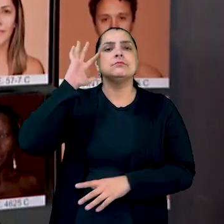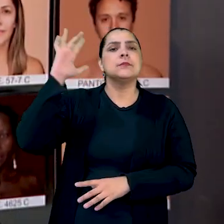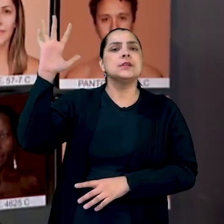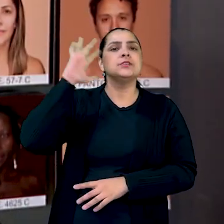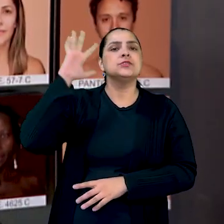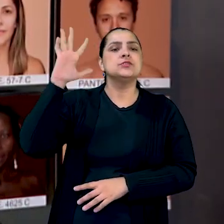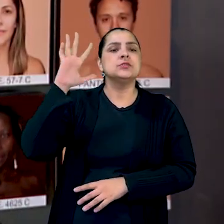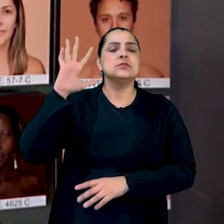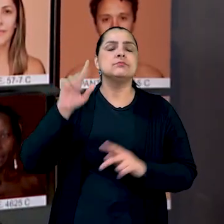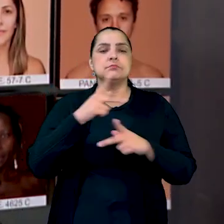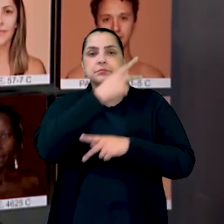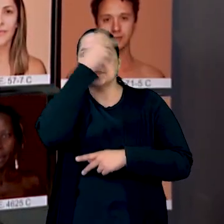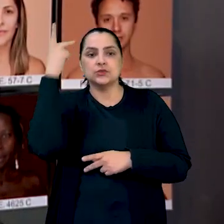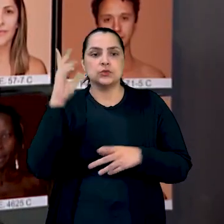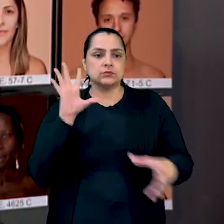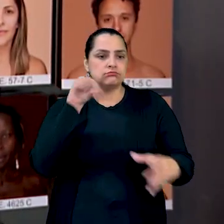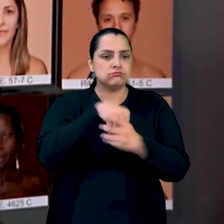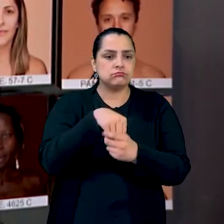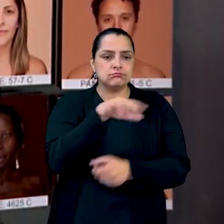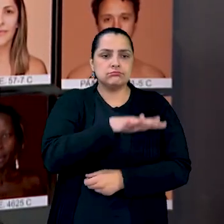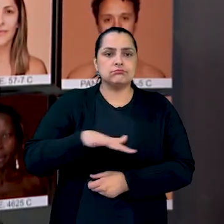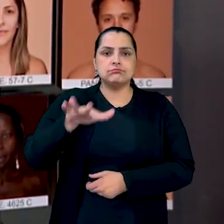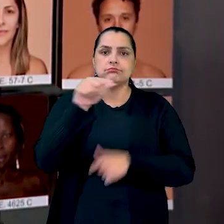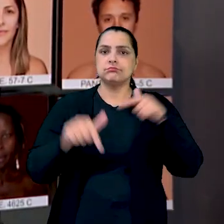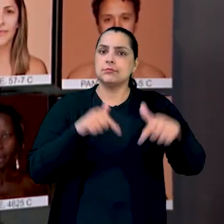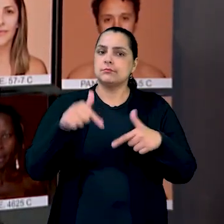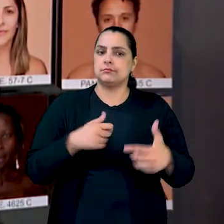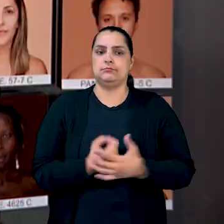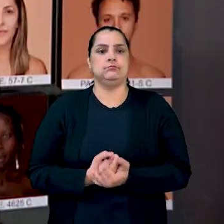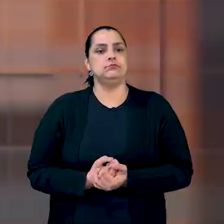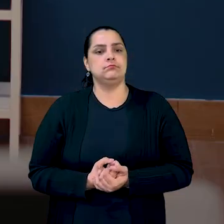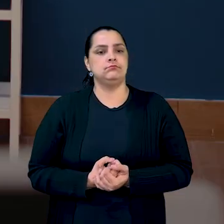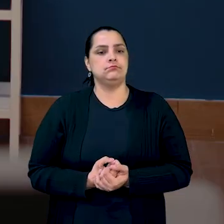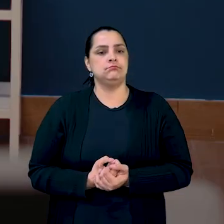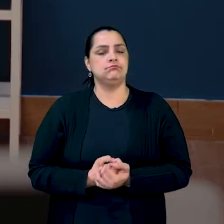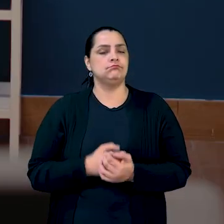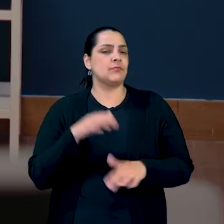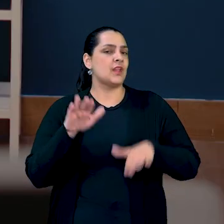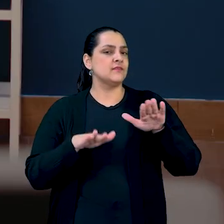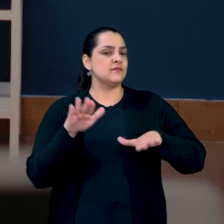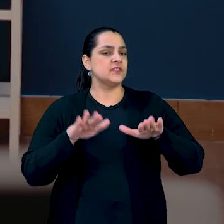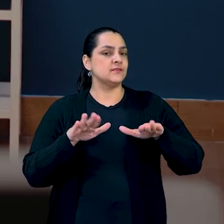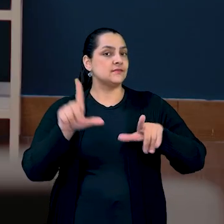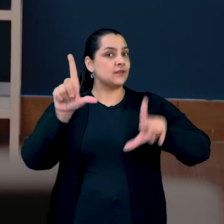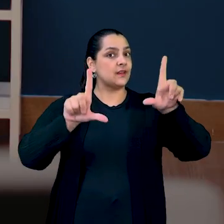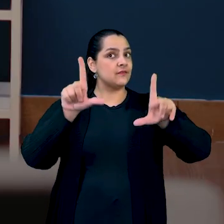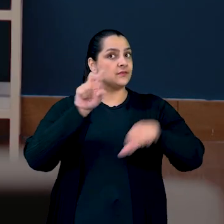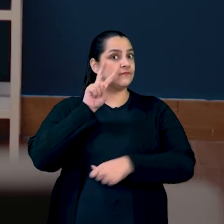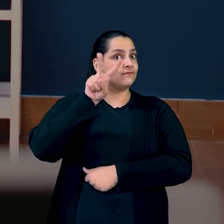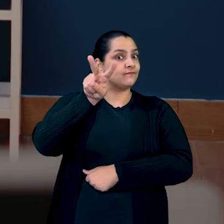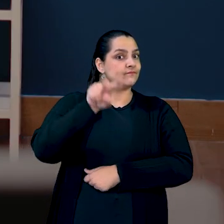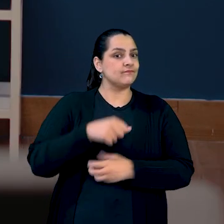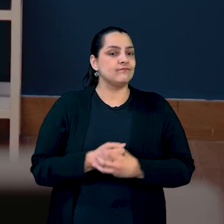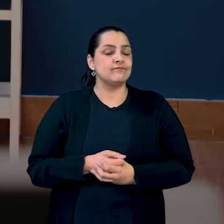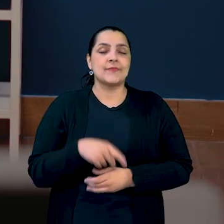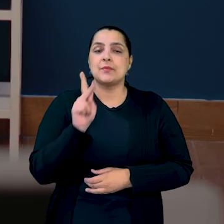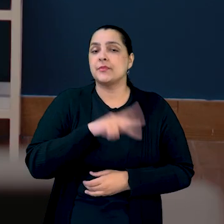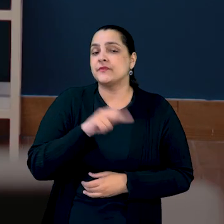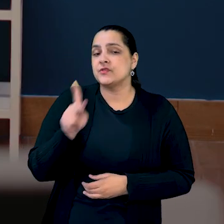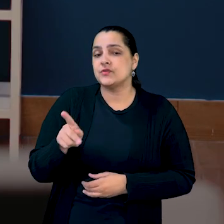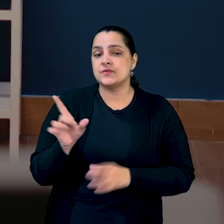como todas essas pessoas estão inseridas no mercado de trabalho? Às vezes estamos na sua TV,